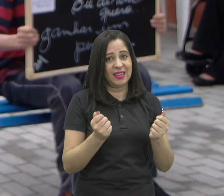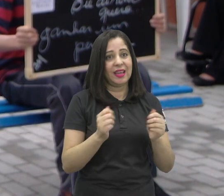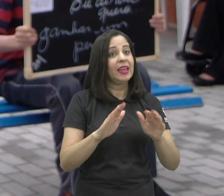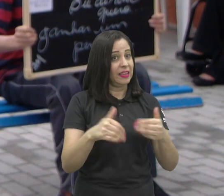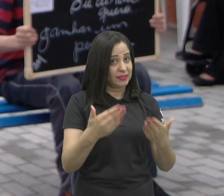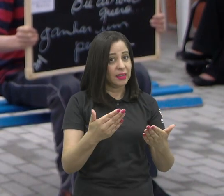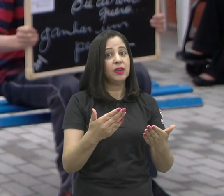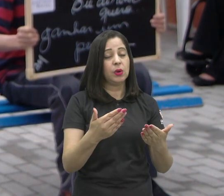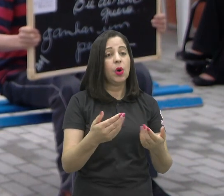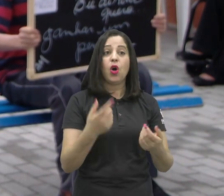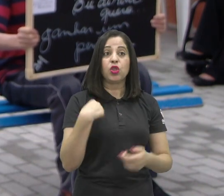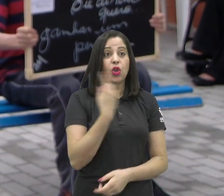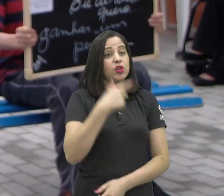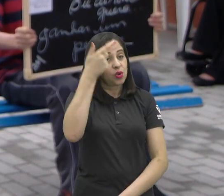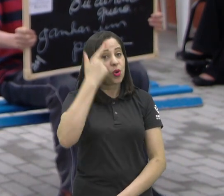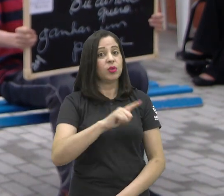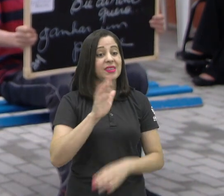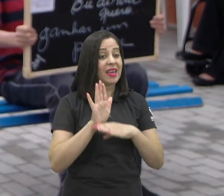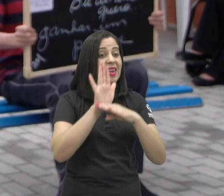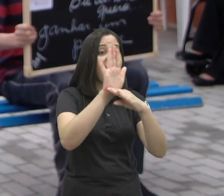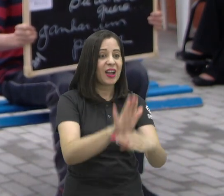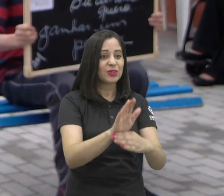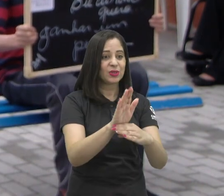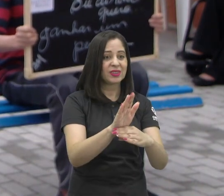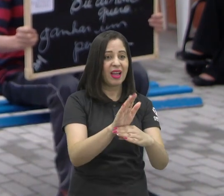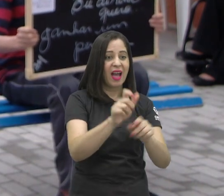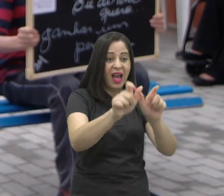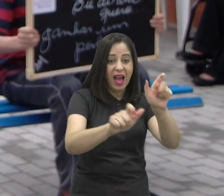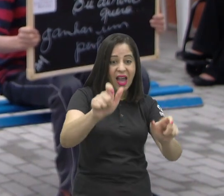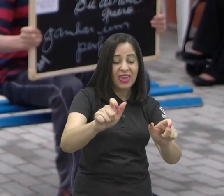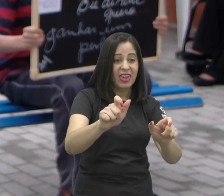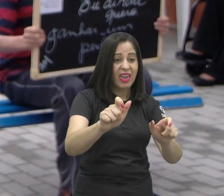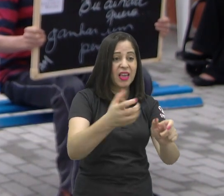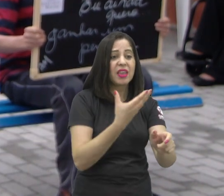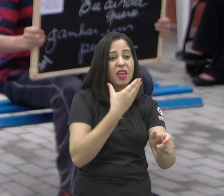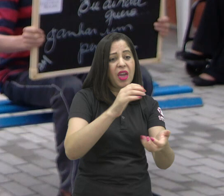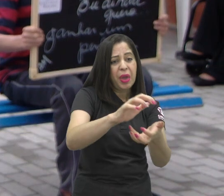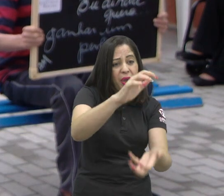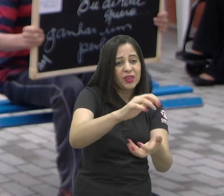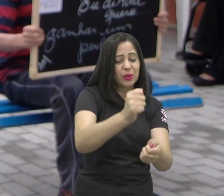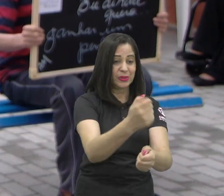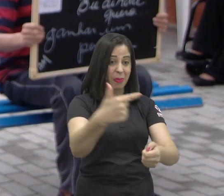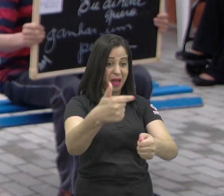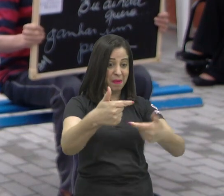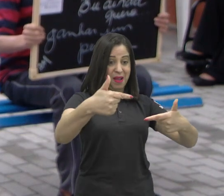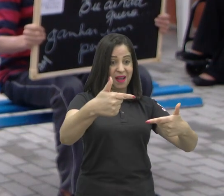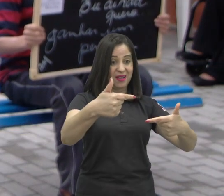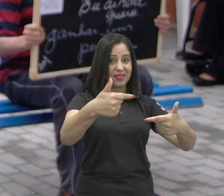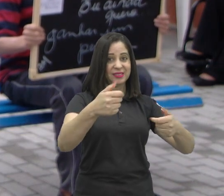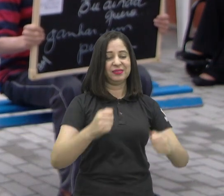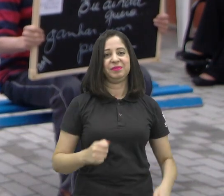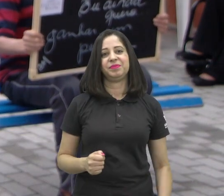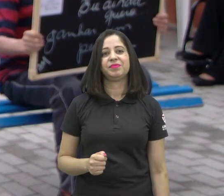pequena escala o dia a dia desses idosos, porque a gente consegue trazer para eles a alegria de ter outras pessoas que olhem por eles, que nós,